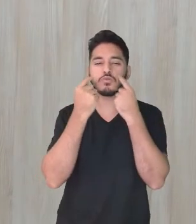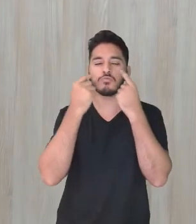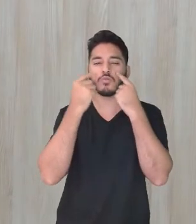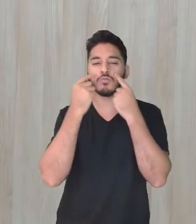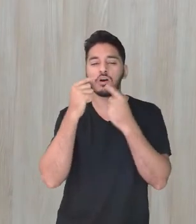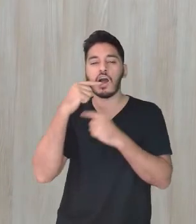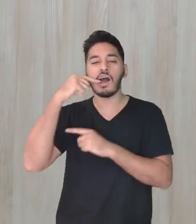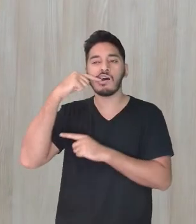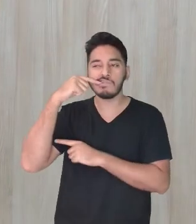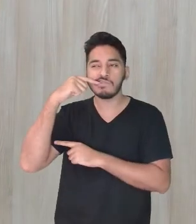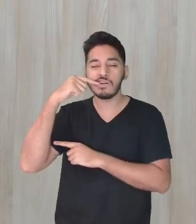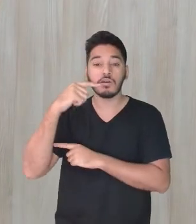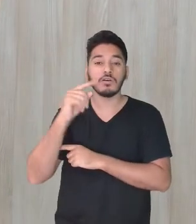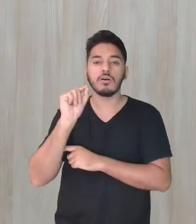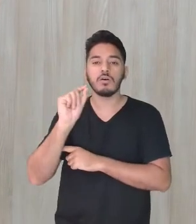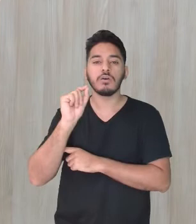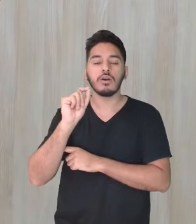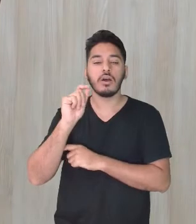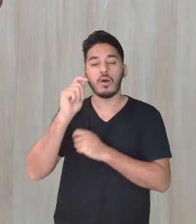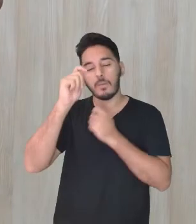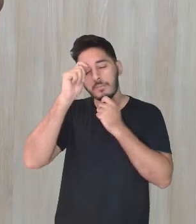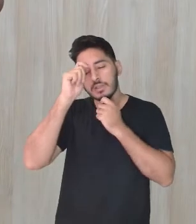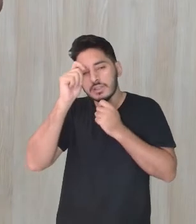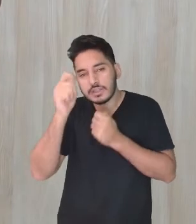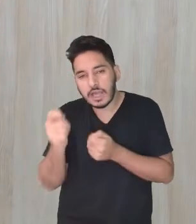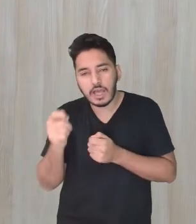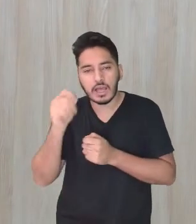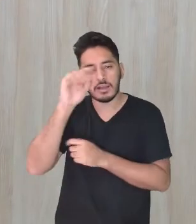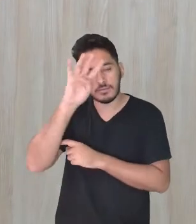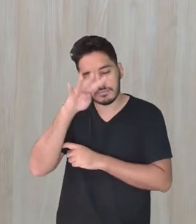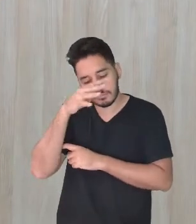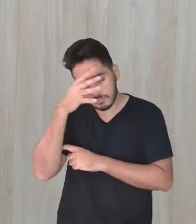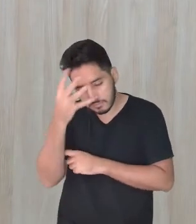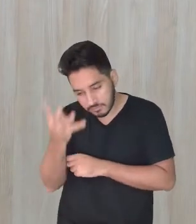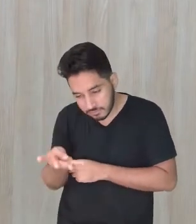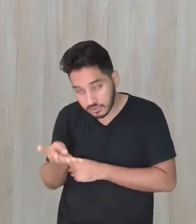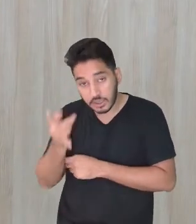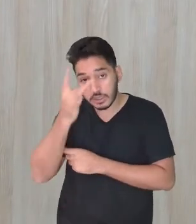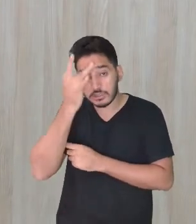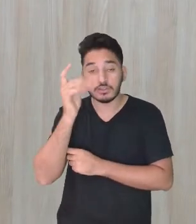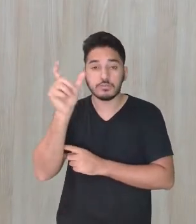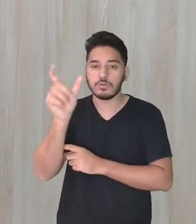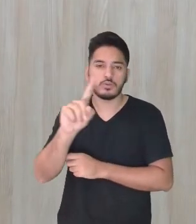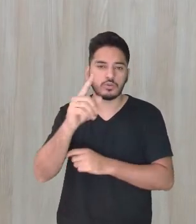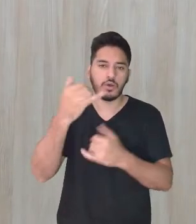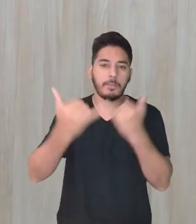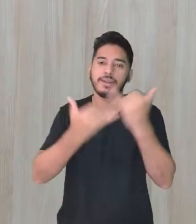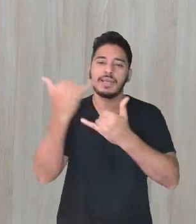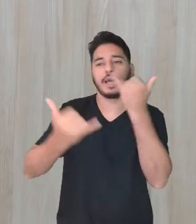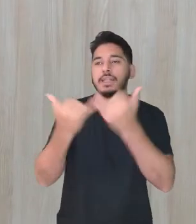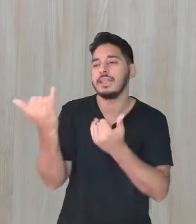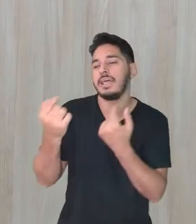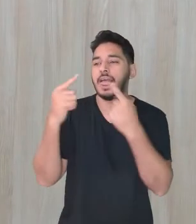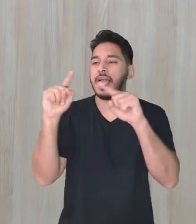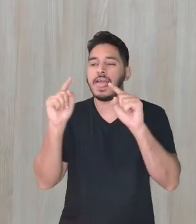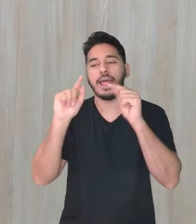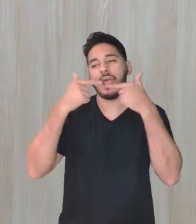num sentido de que isso é uma homenagem a essas pessoas. Claro. E não uma brincadeira, não é para ser